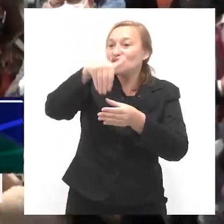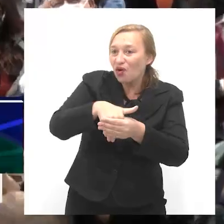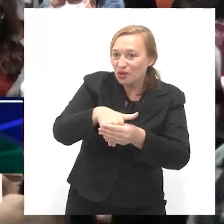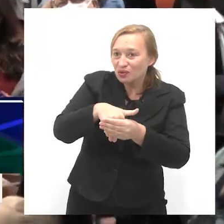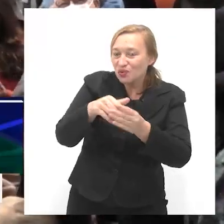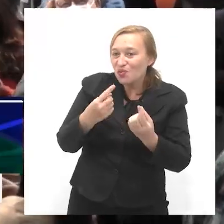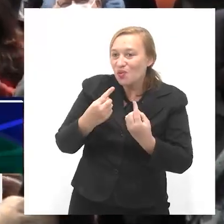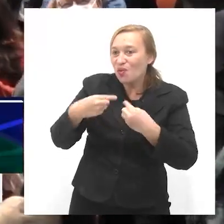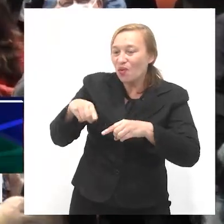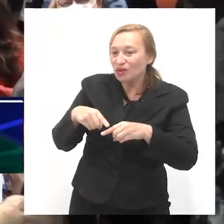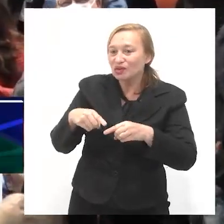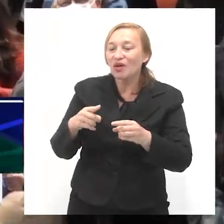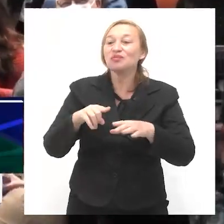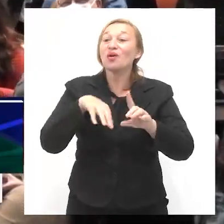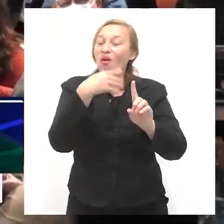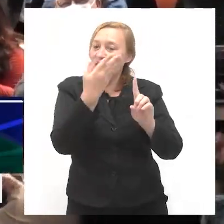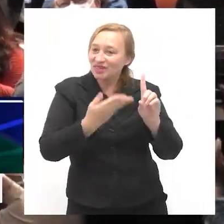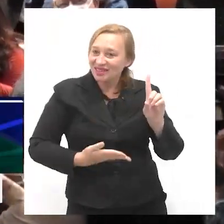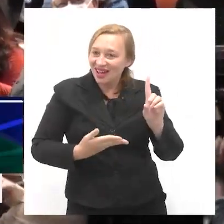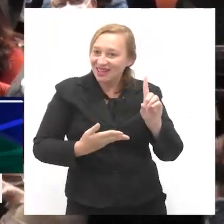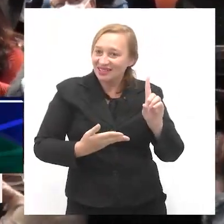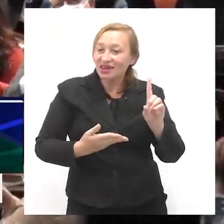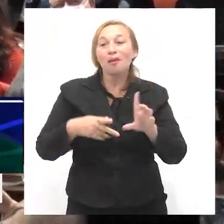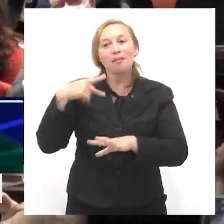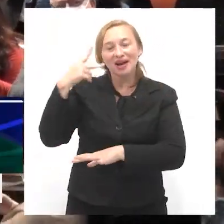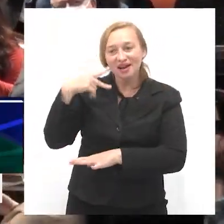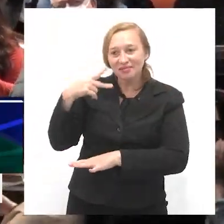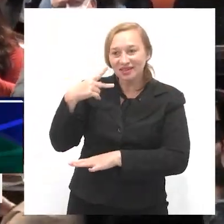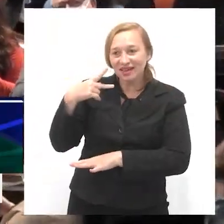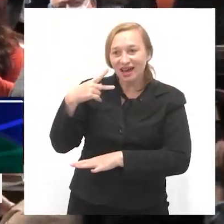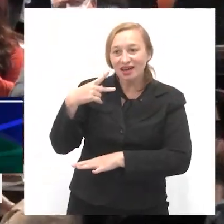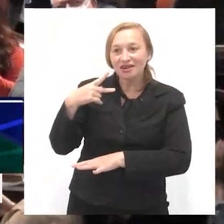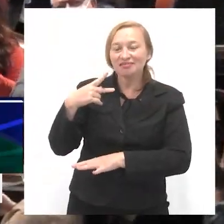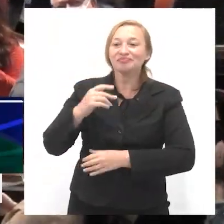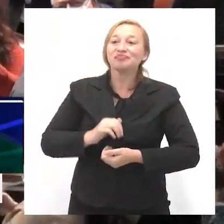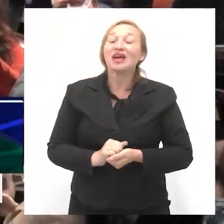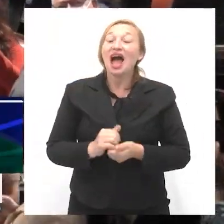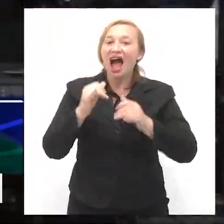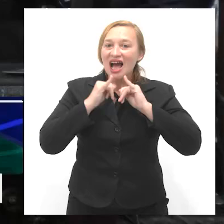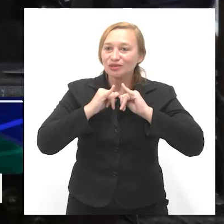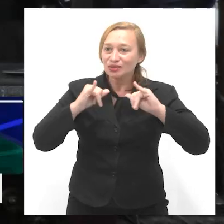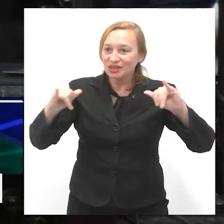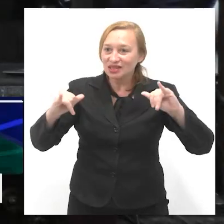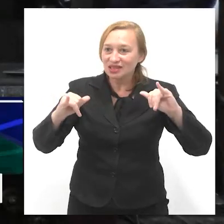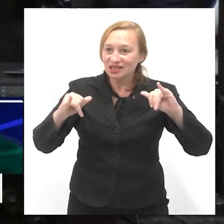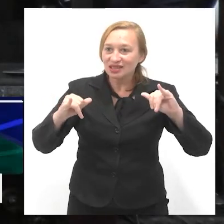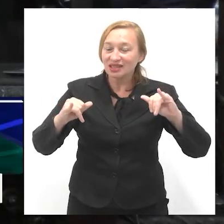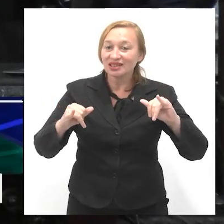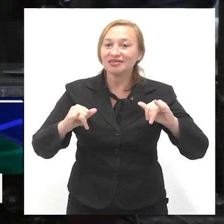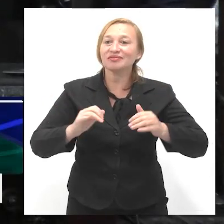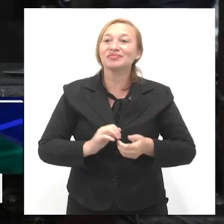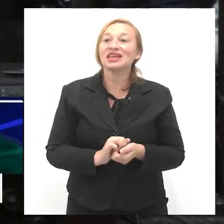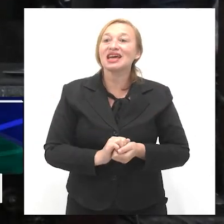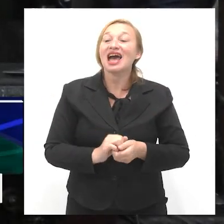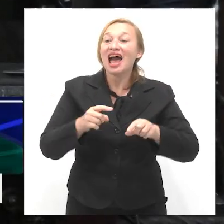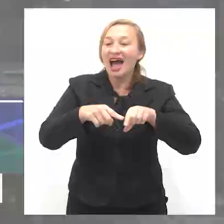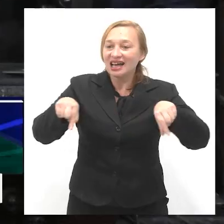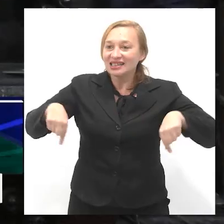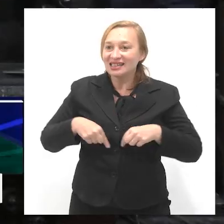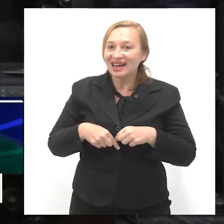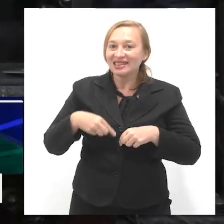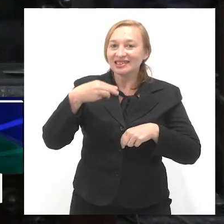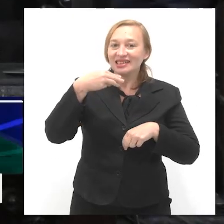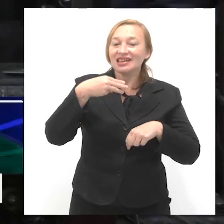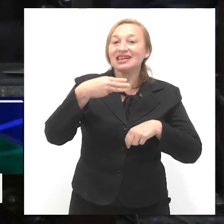é rebatizada de Sala do Voto Divergente, em homenagem a um importante parlamentar fluminense. Anuncio